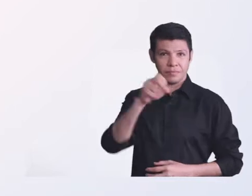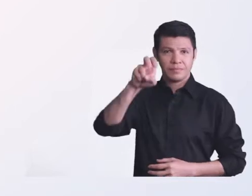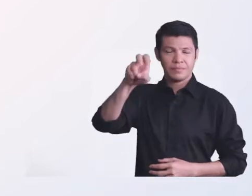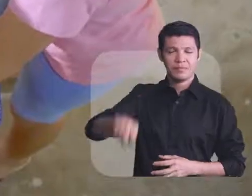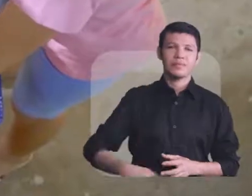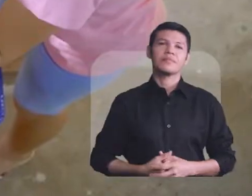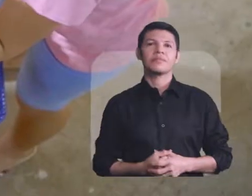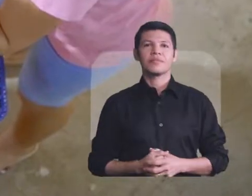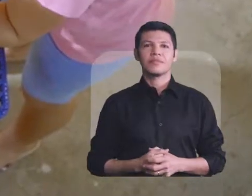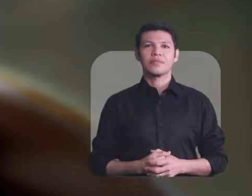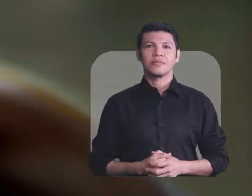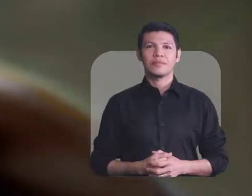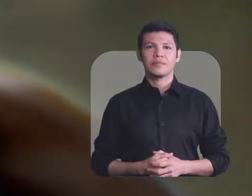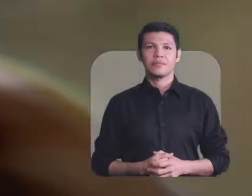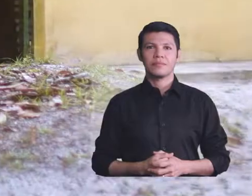é 15.